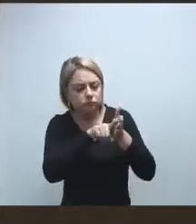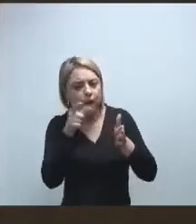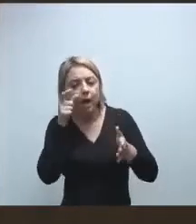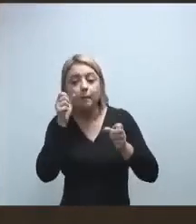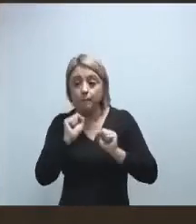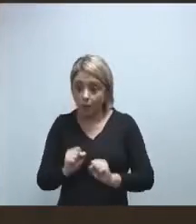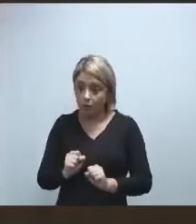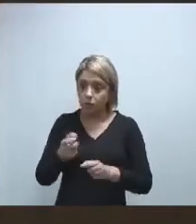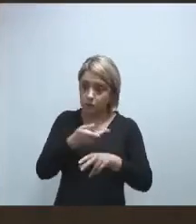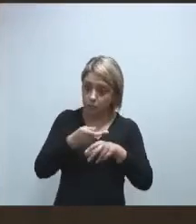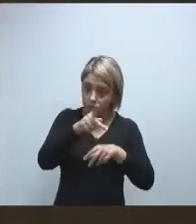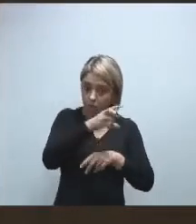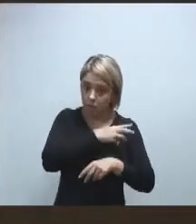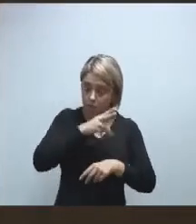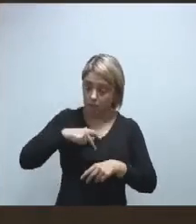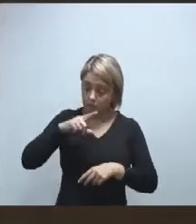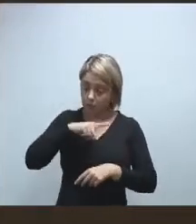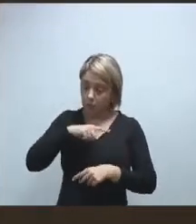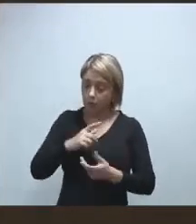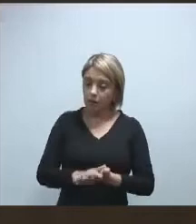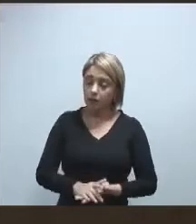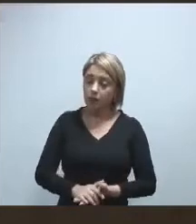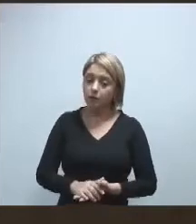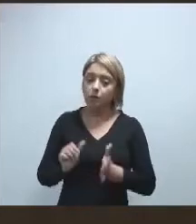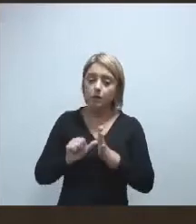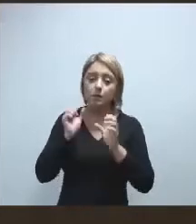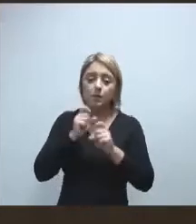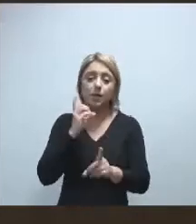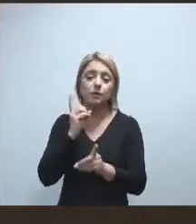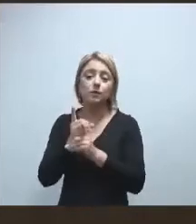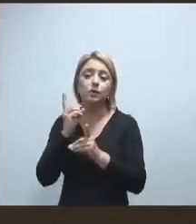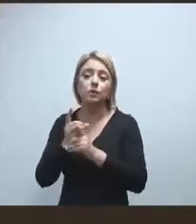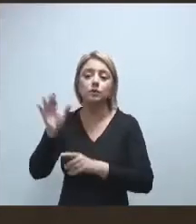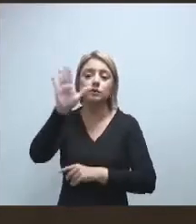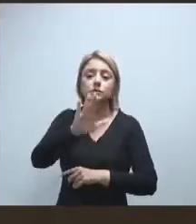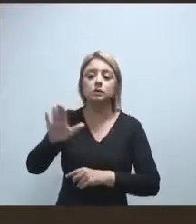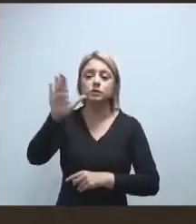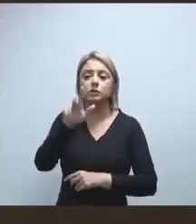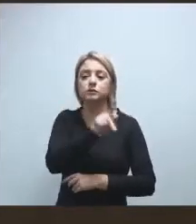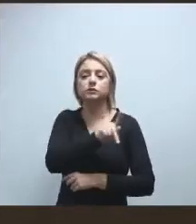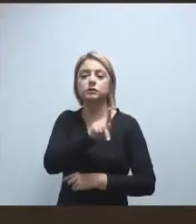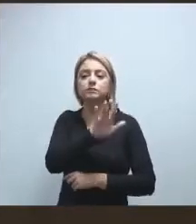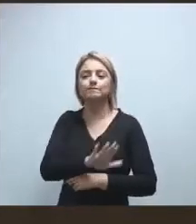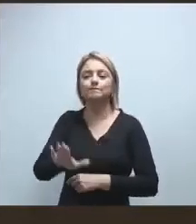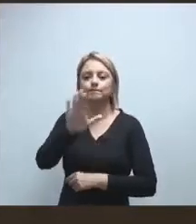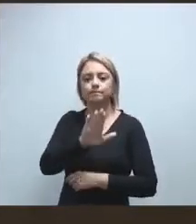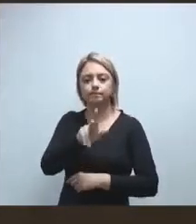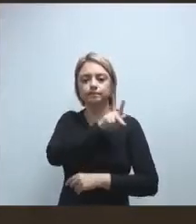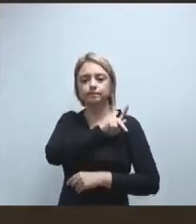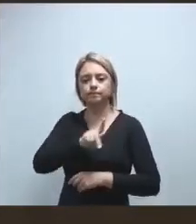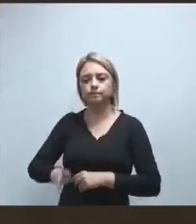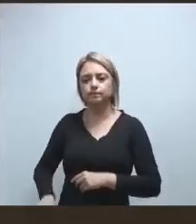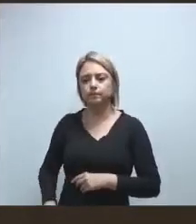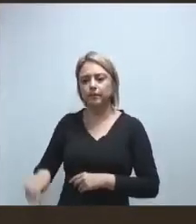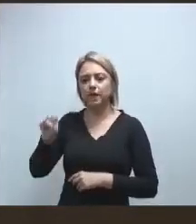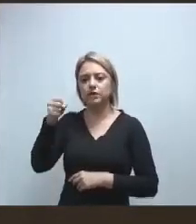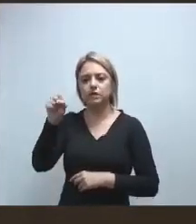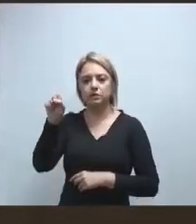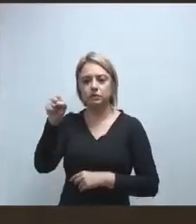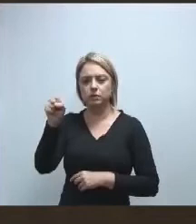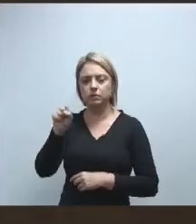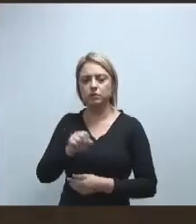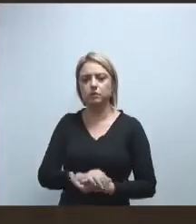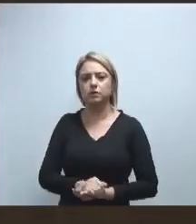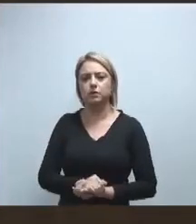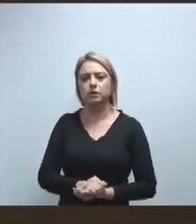ministério público é ouvir também o primeiro encontro nacional de procuradores gerais e presidentes de associações